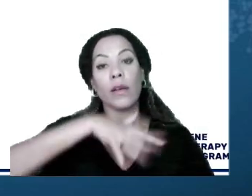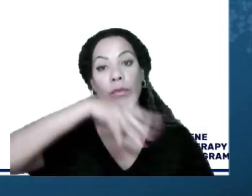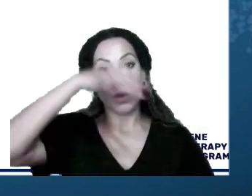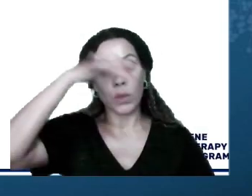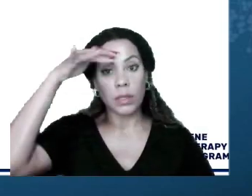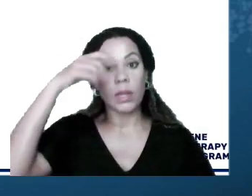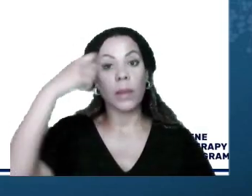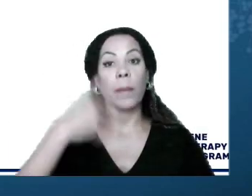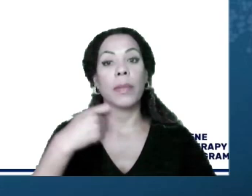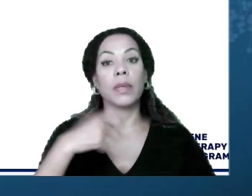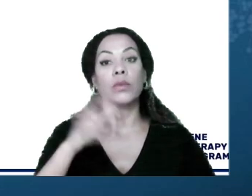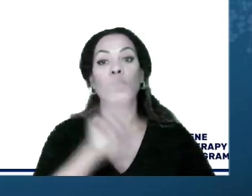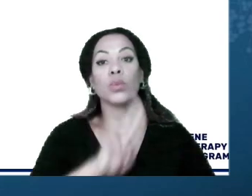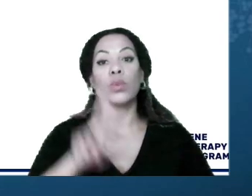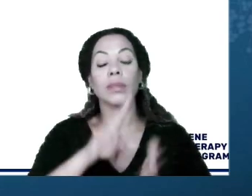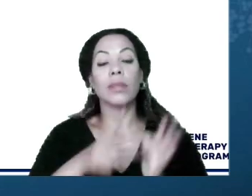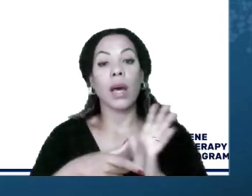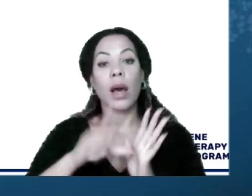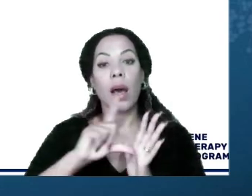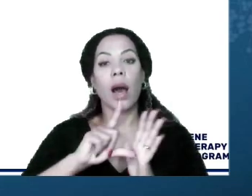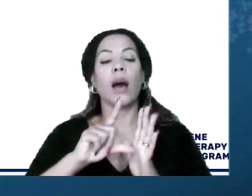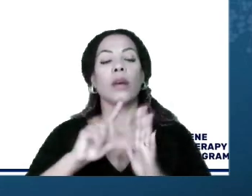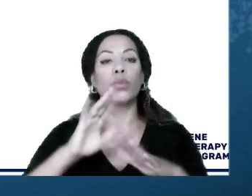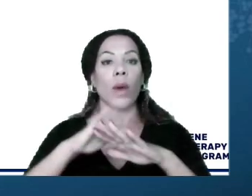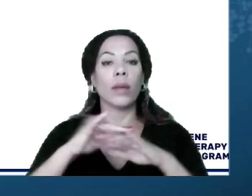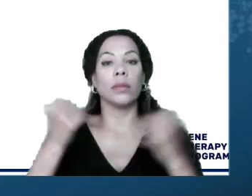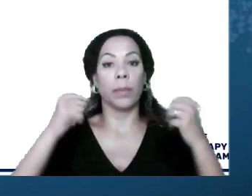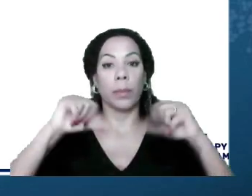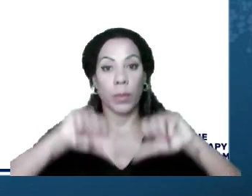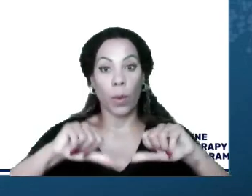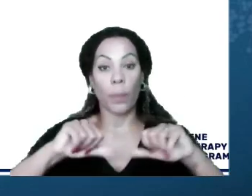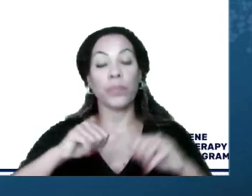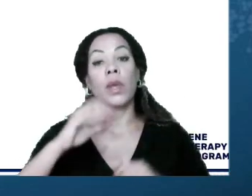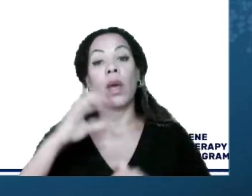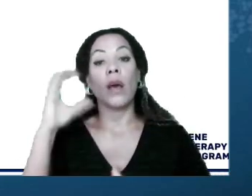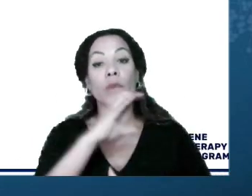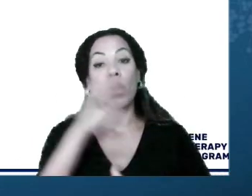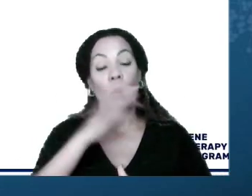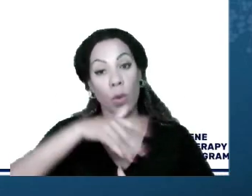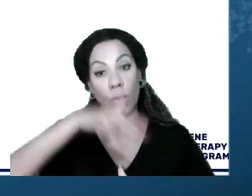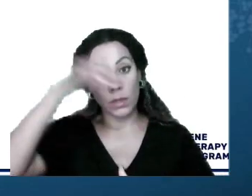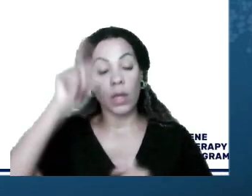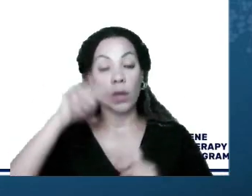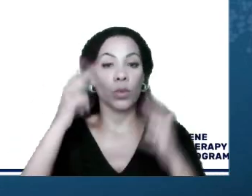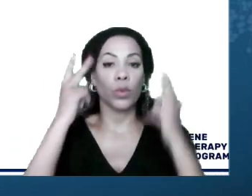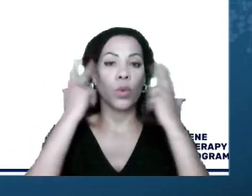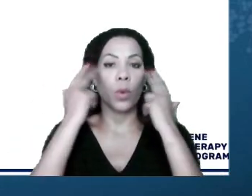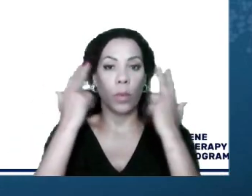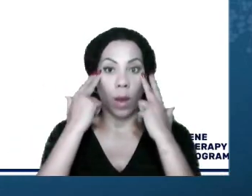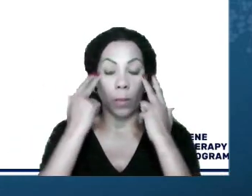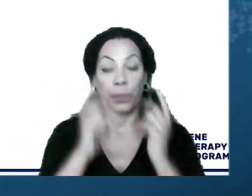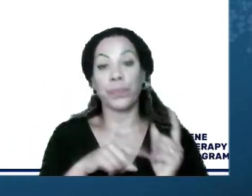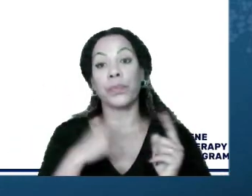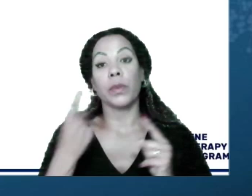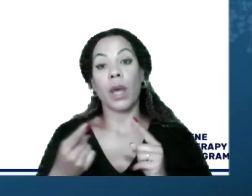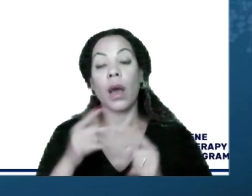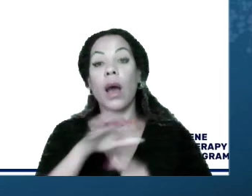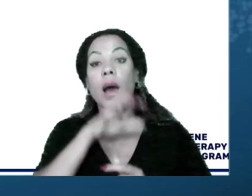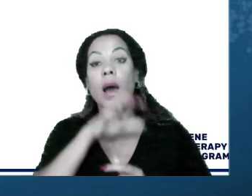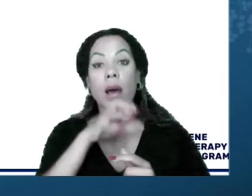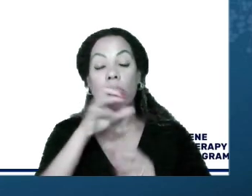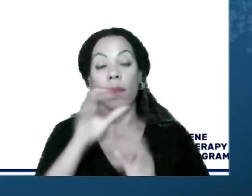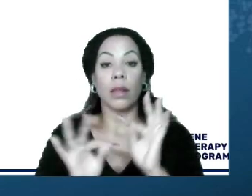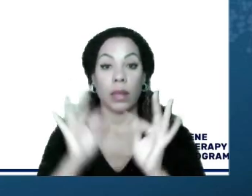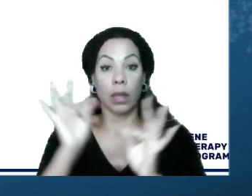usar antes da progressão da doença, e a velocidade era normal, e os tratados e animais